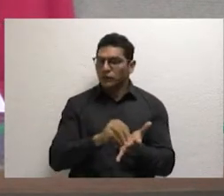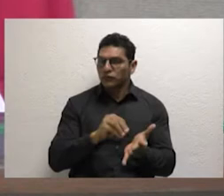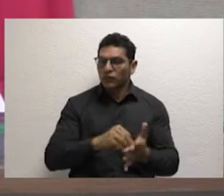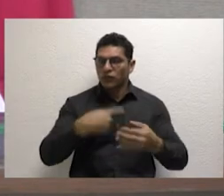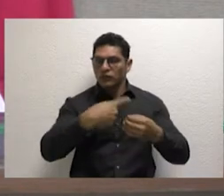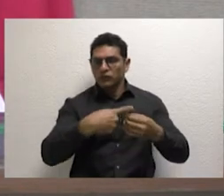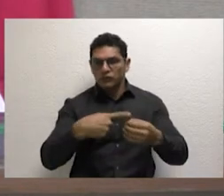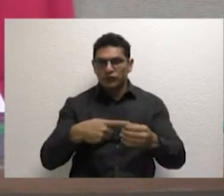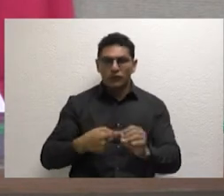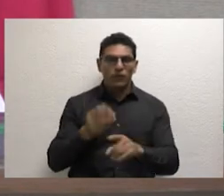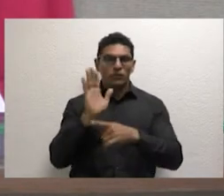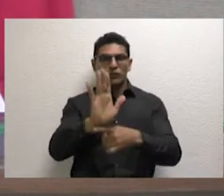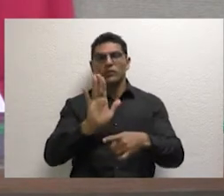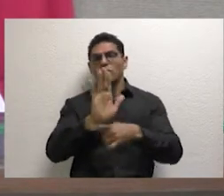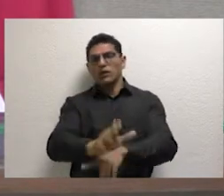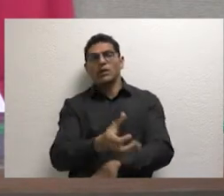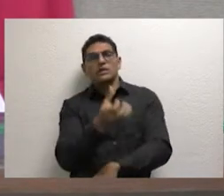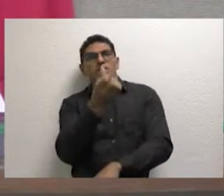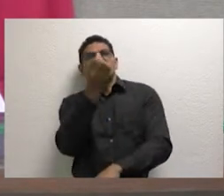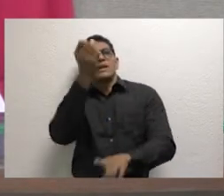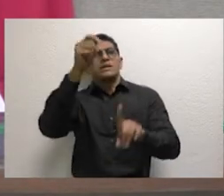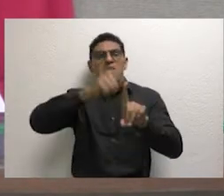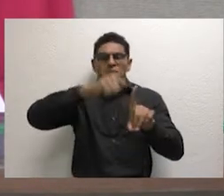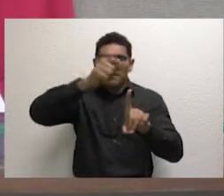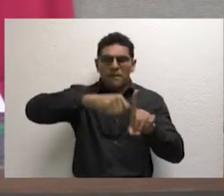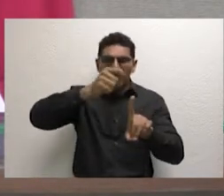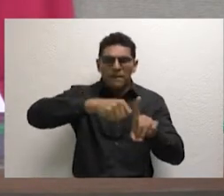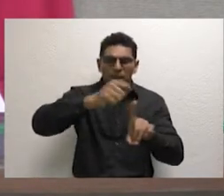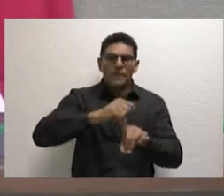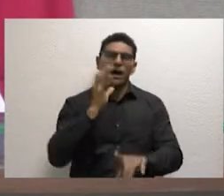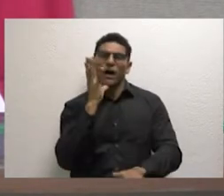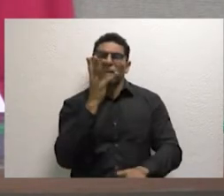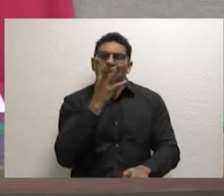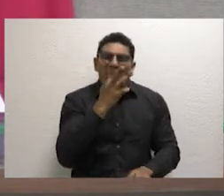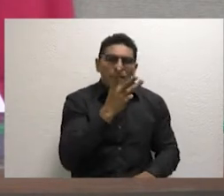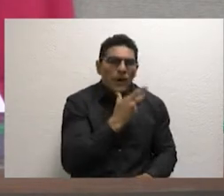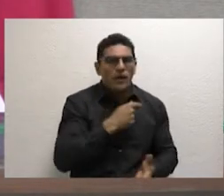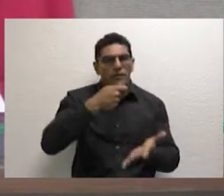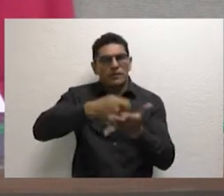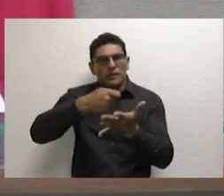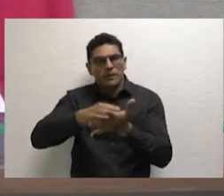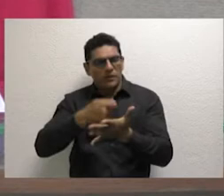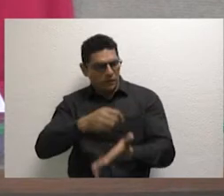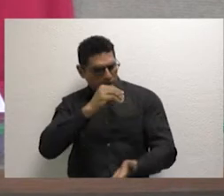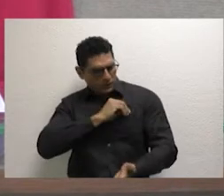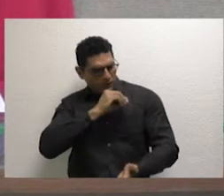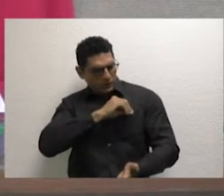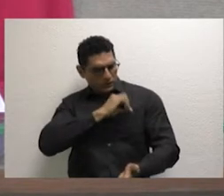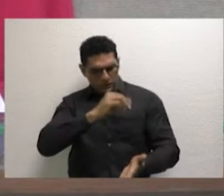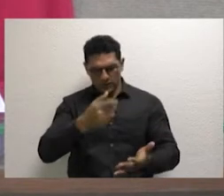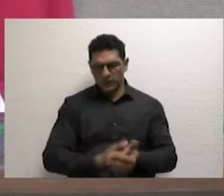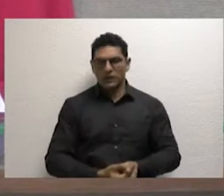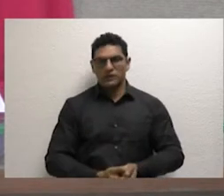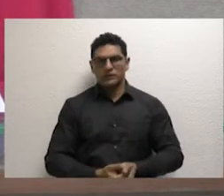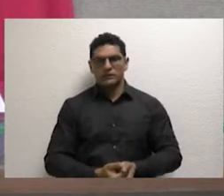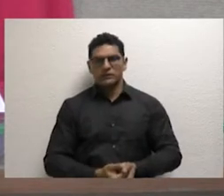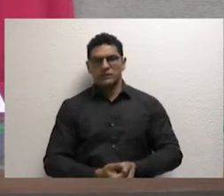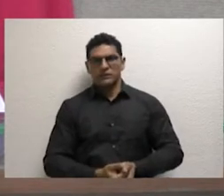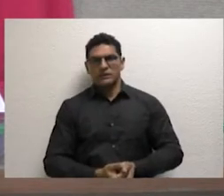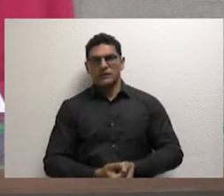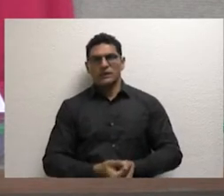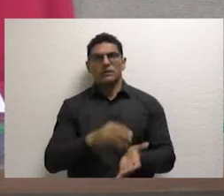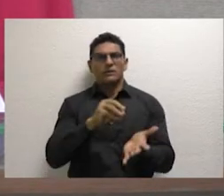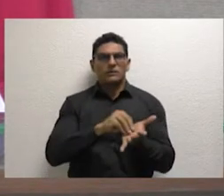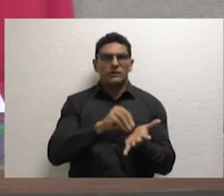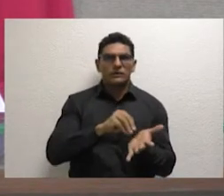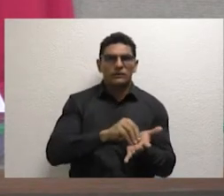menos seis meses porque a Caixa Econômica não tem compromisso, não tem de cumprir esse